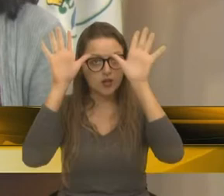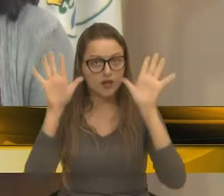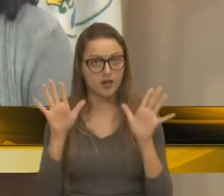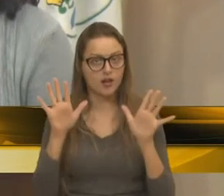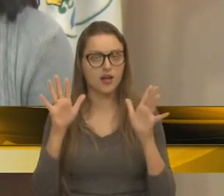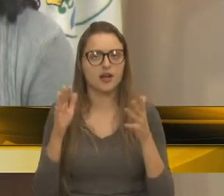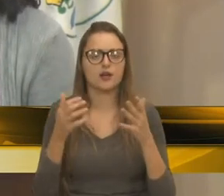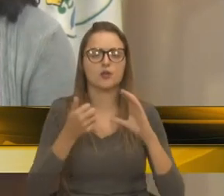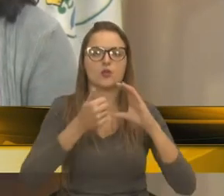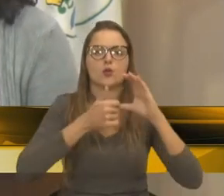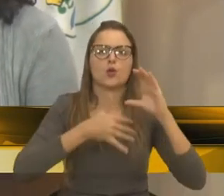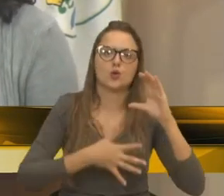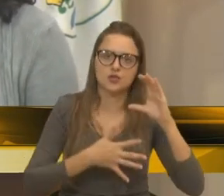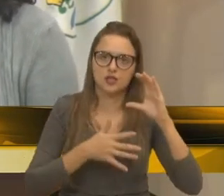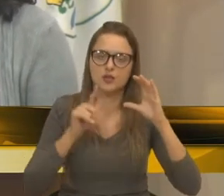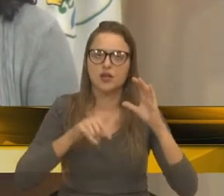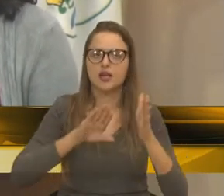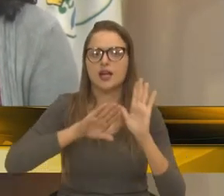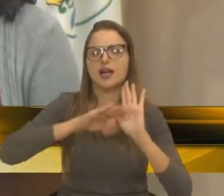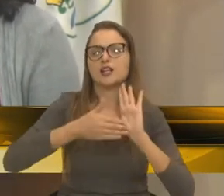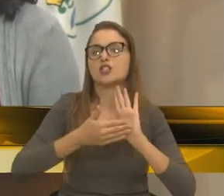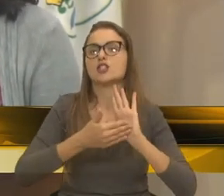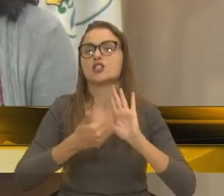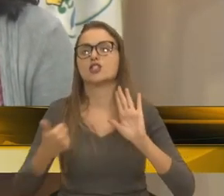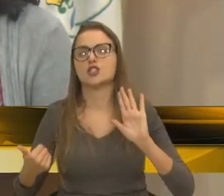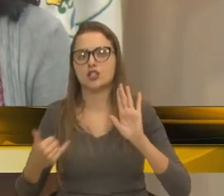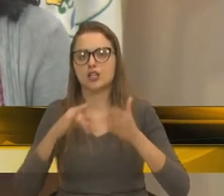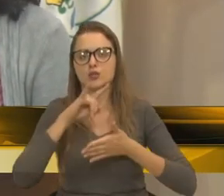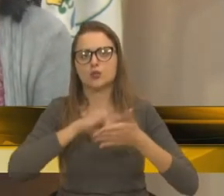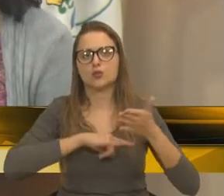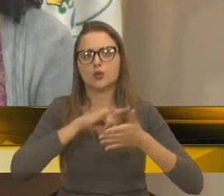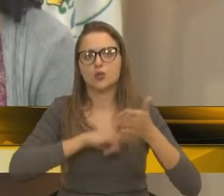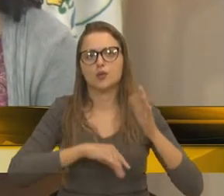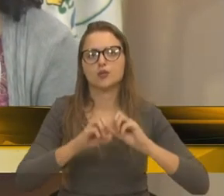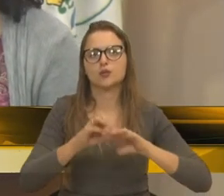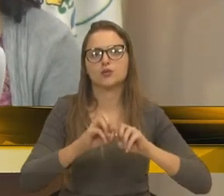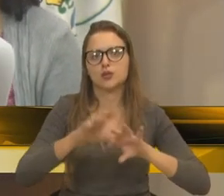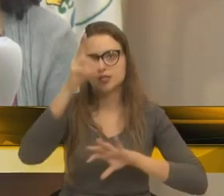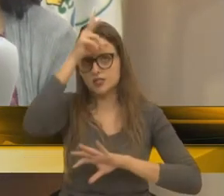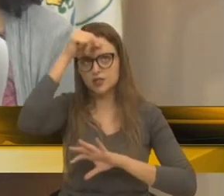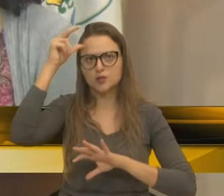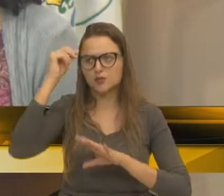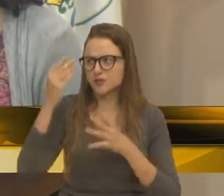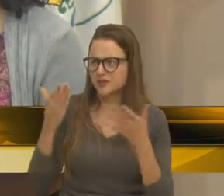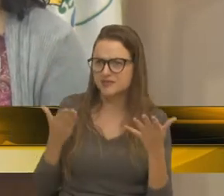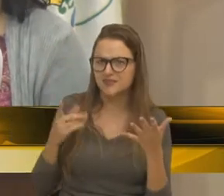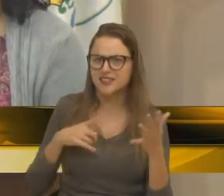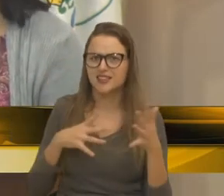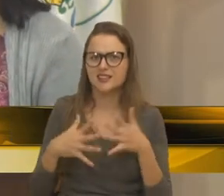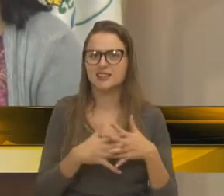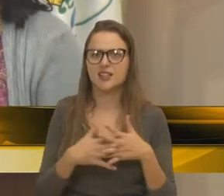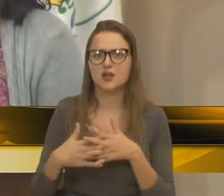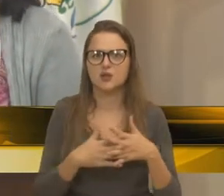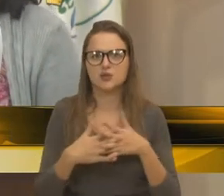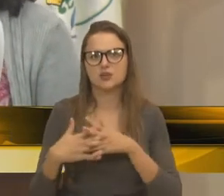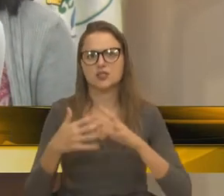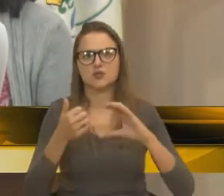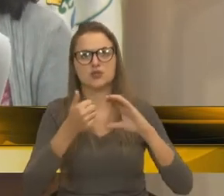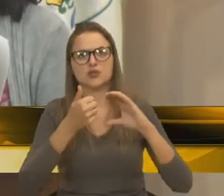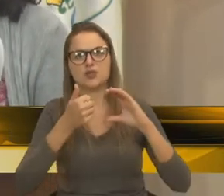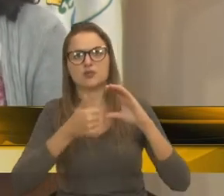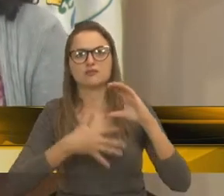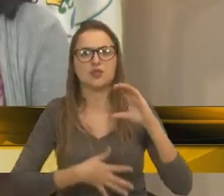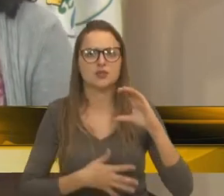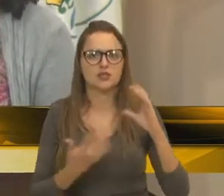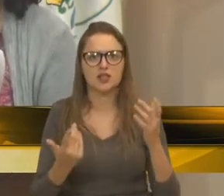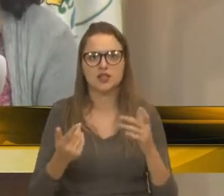pertinente que seja retirado dos documentos normativos da educação municipal. Então, assim, tem confusão de conceitos, os professores não estão